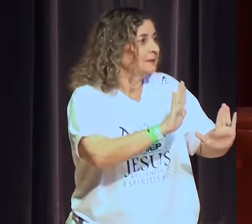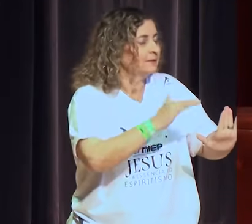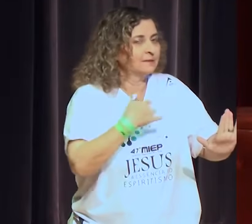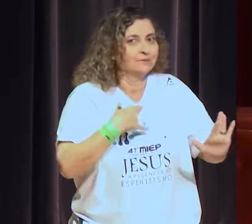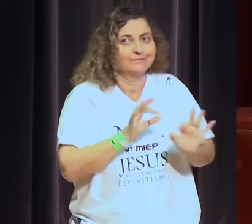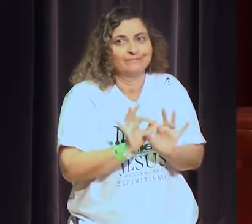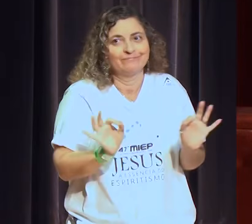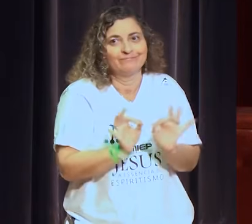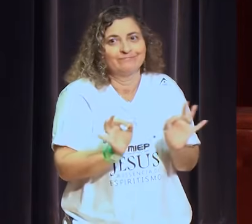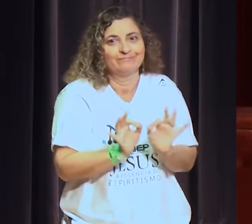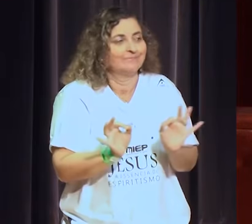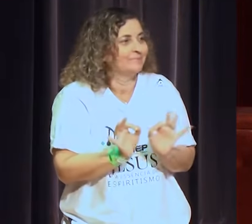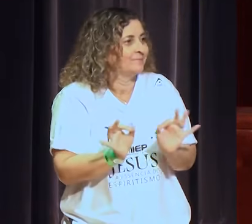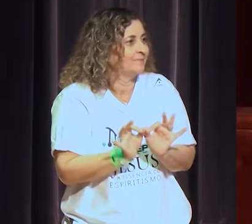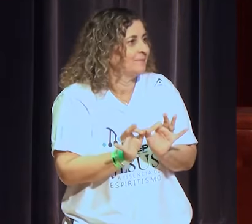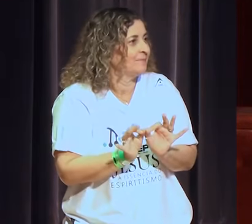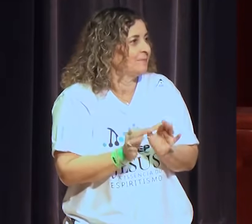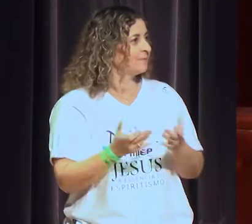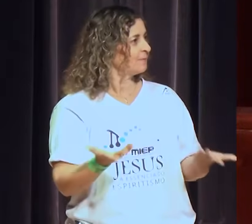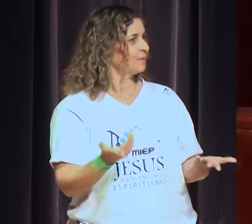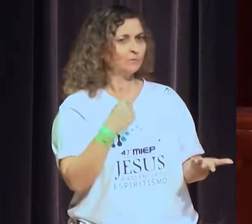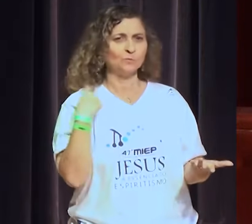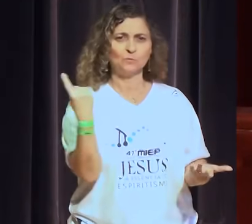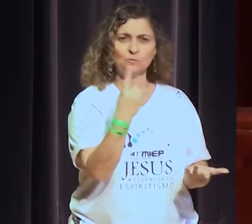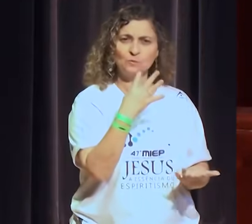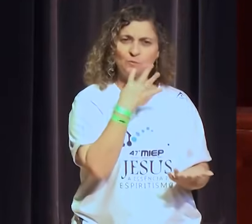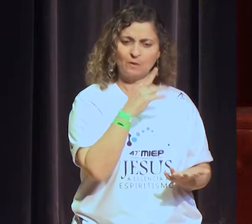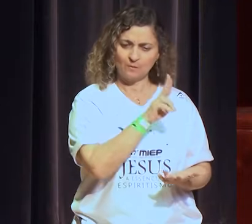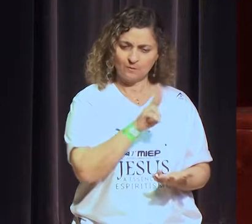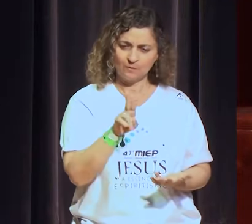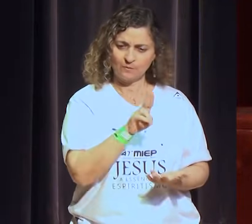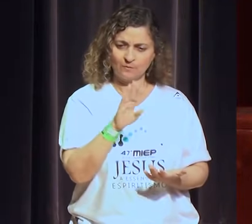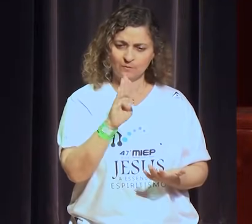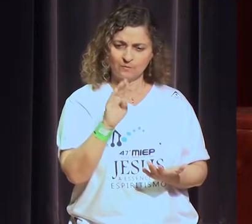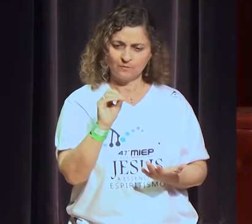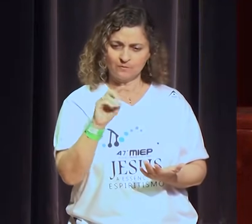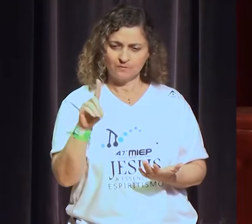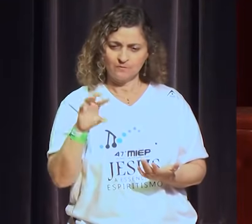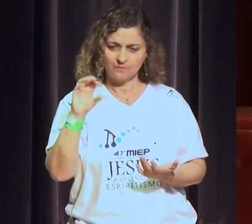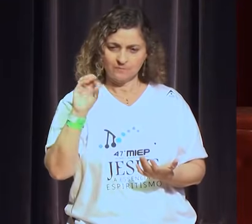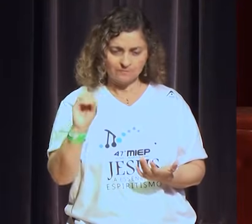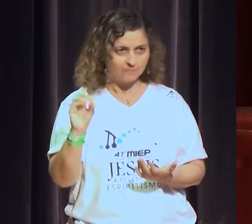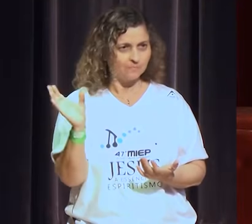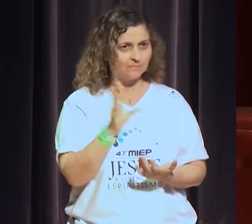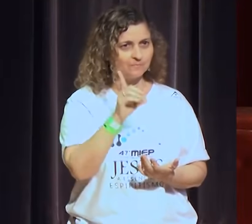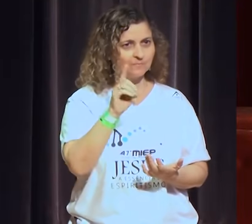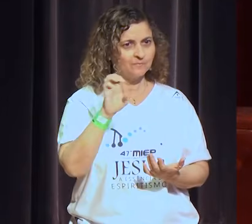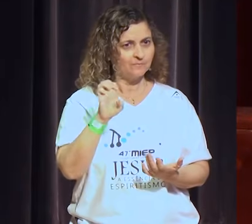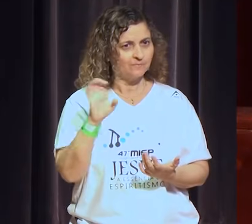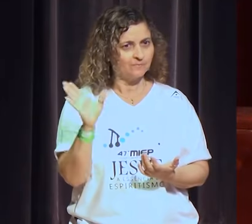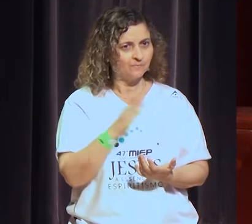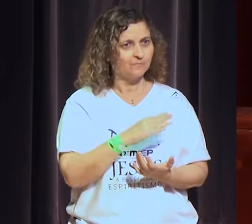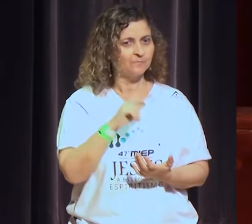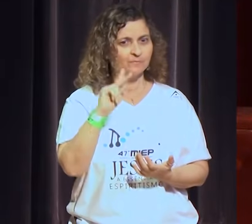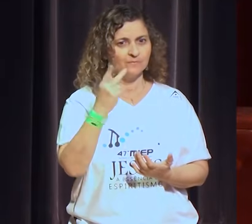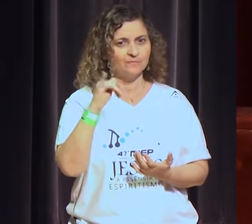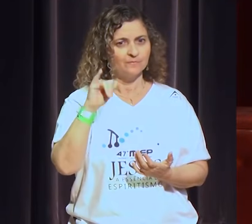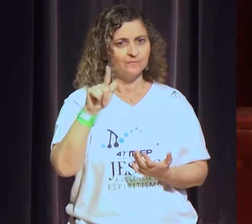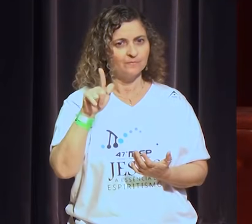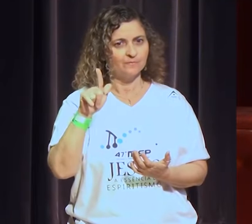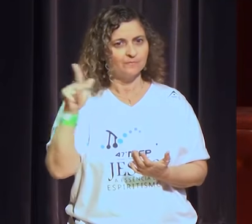mundo saber do bóson de Higgs, não é? Bóson ainda falou o nome bonitinho, bóson.